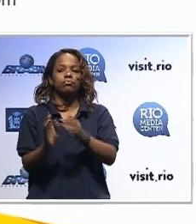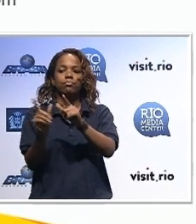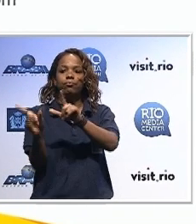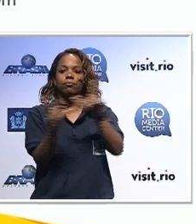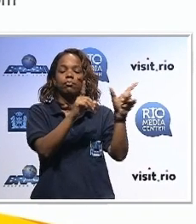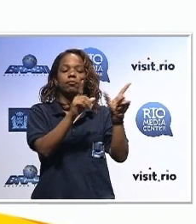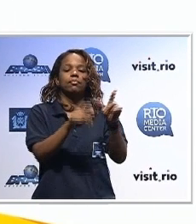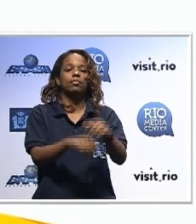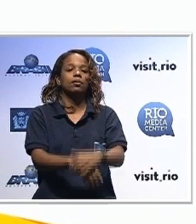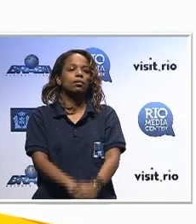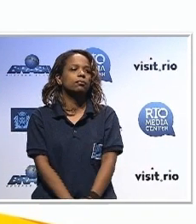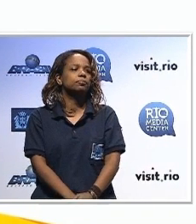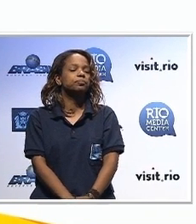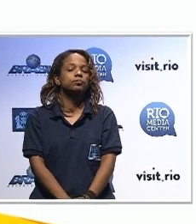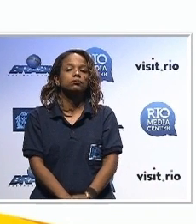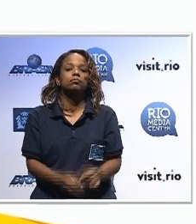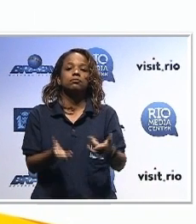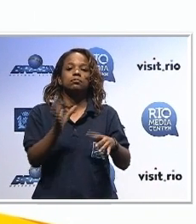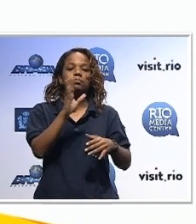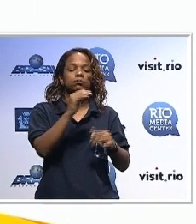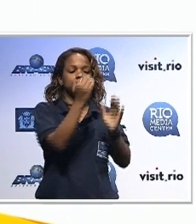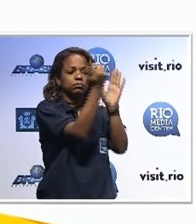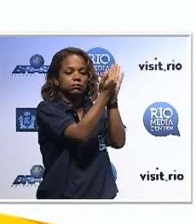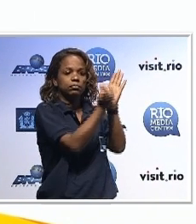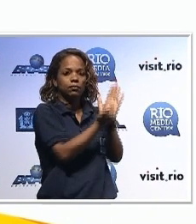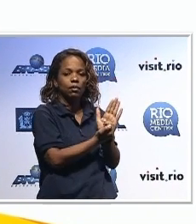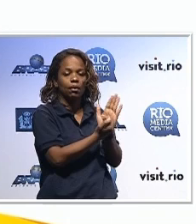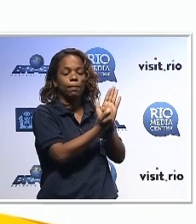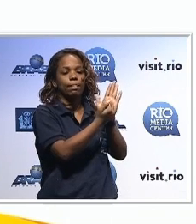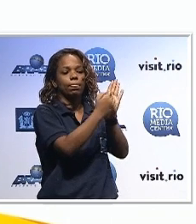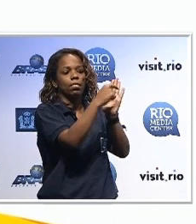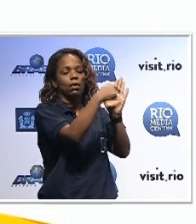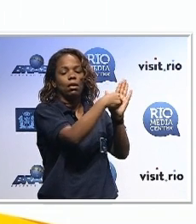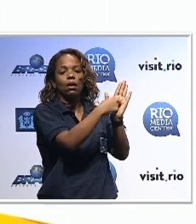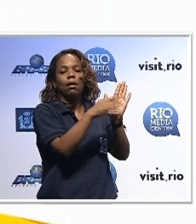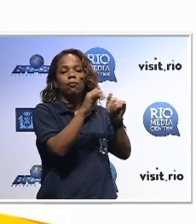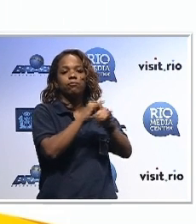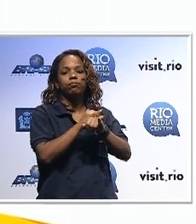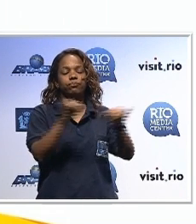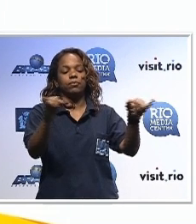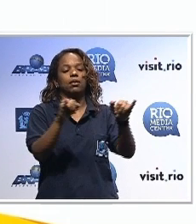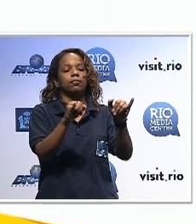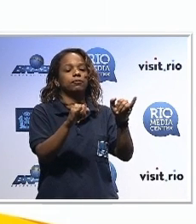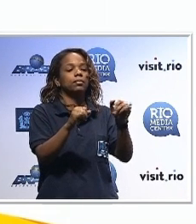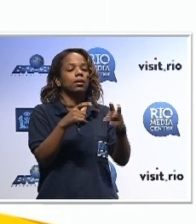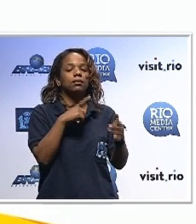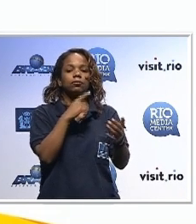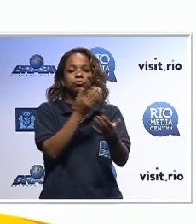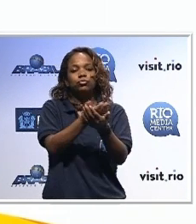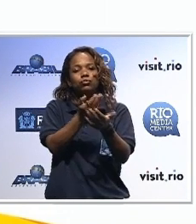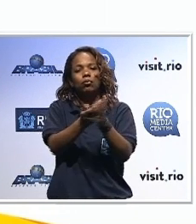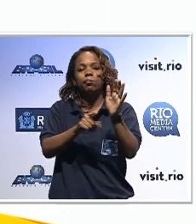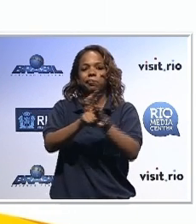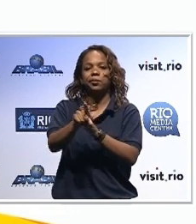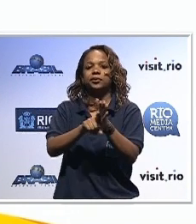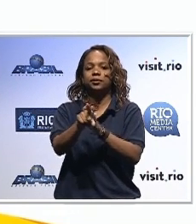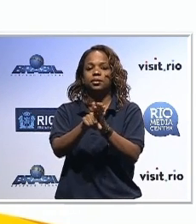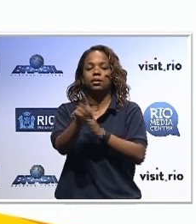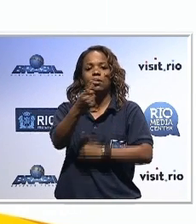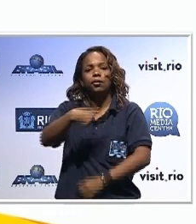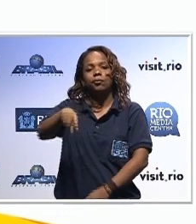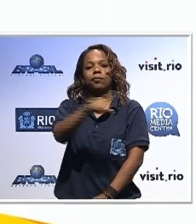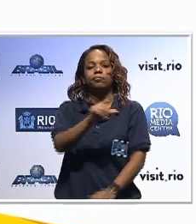favor. Dentro desses eixos, eu queria dizer o seguinte, dentro do estudos e pesquisas, a